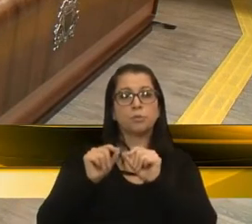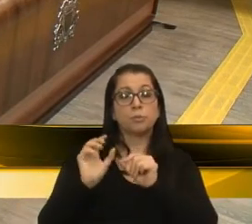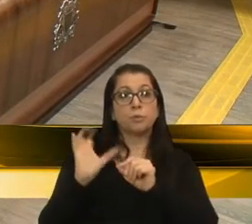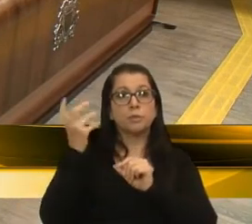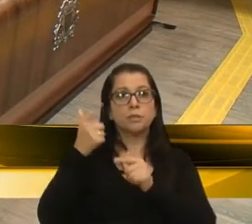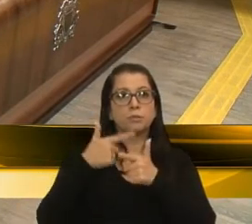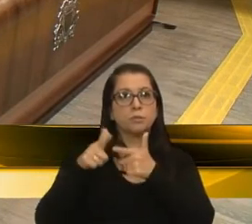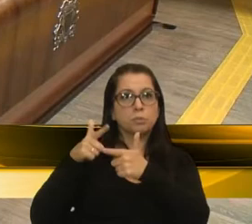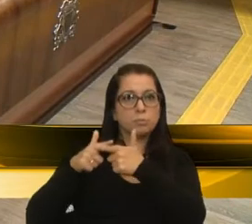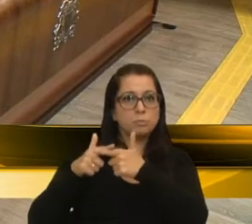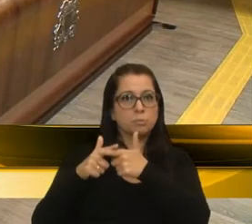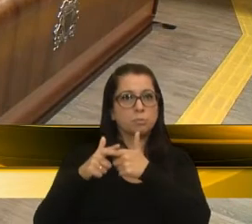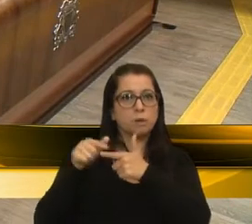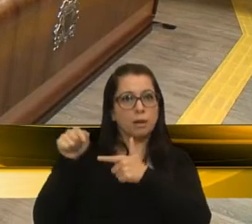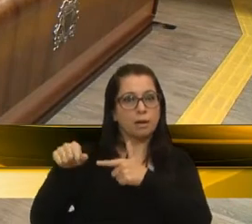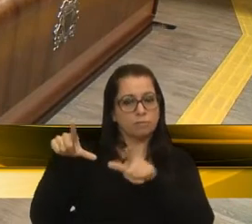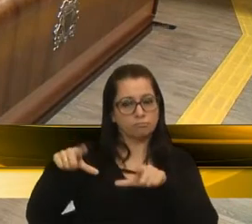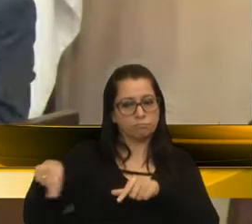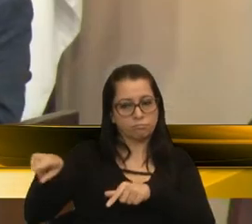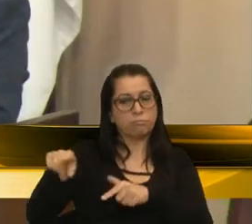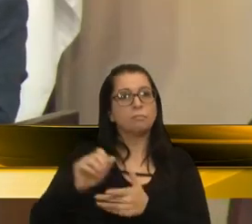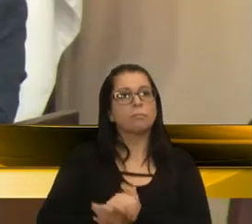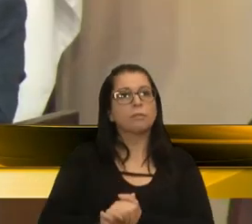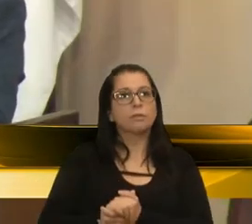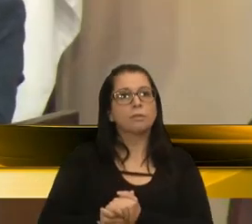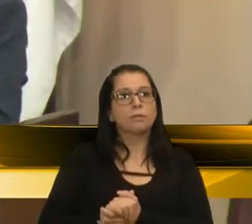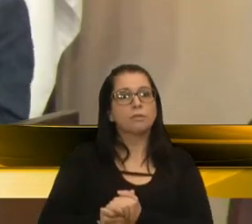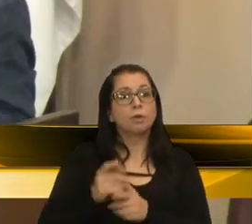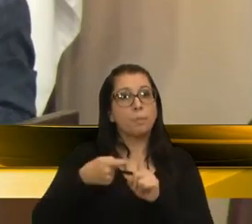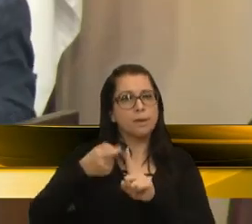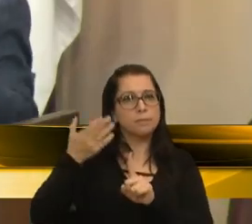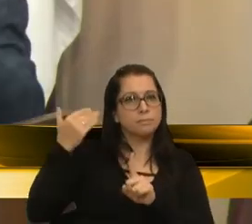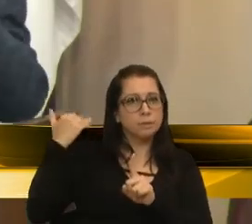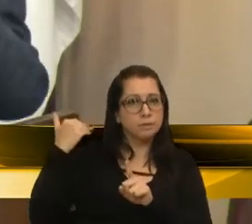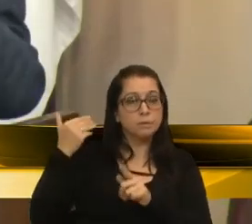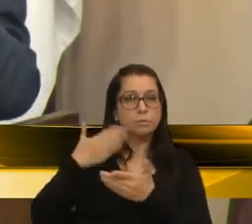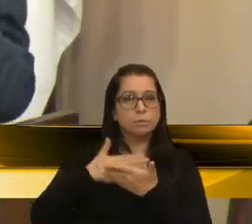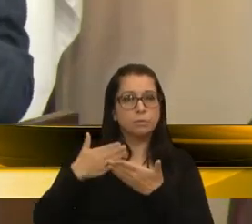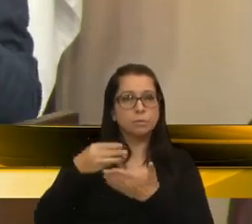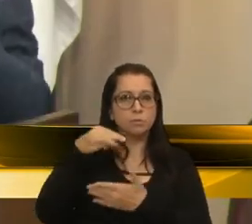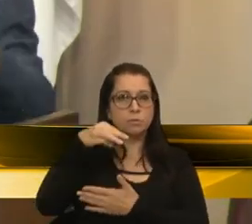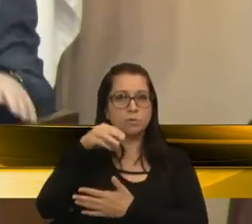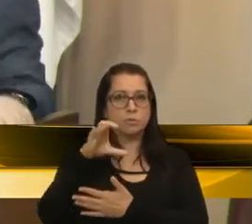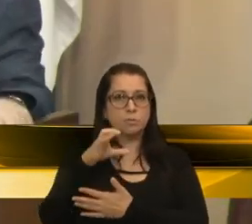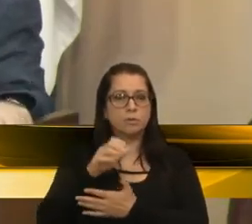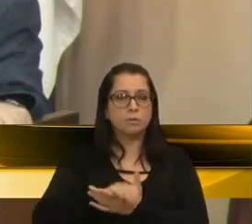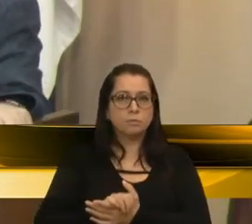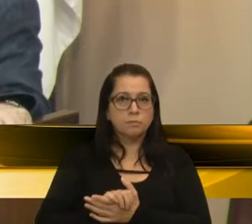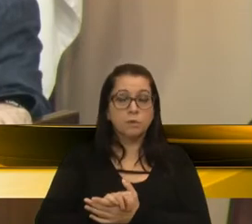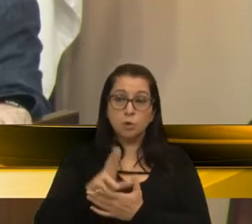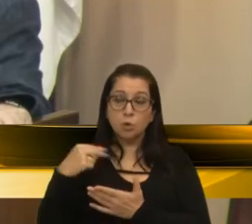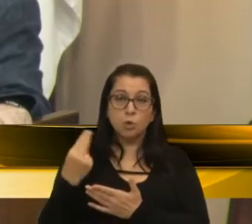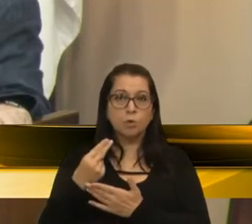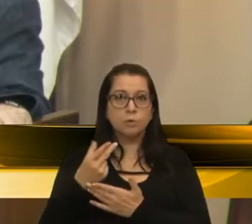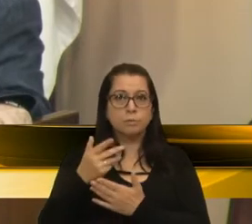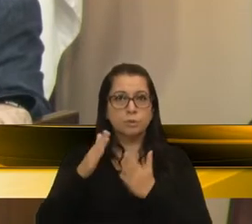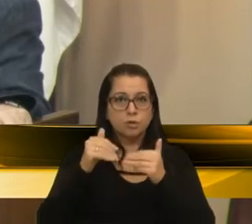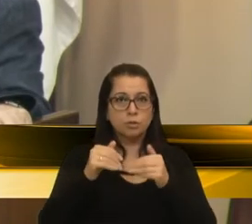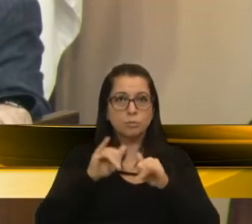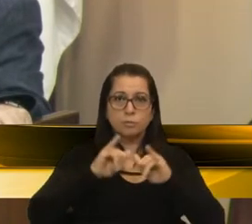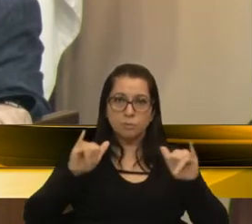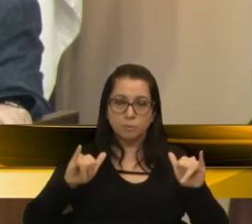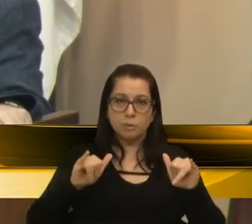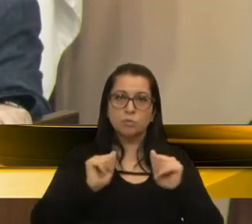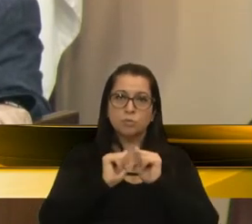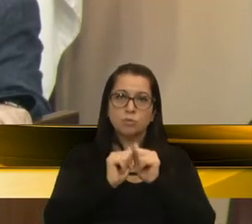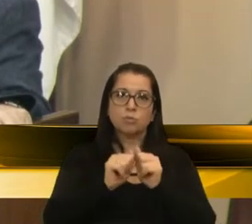dos problemas lá de Fazenda Souza. No mês passado, no início de março, nós ingressamos com pedido de